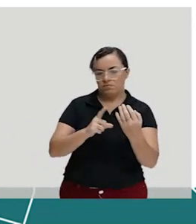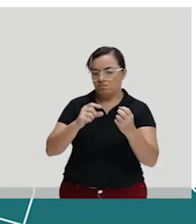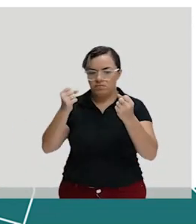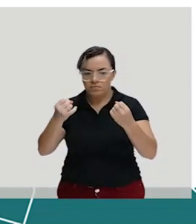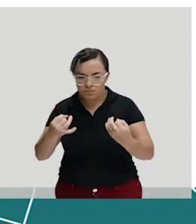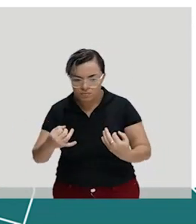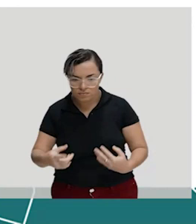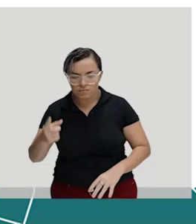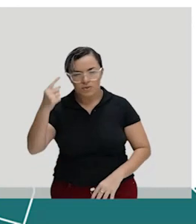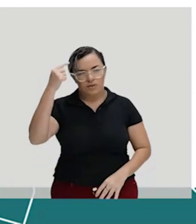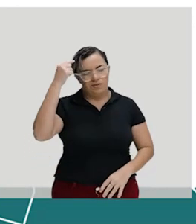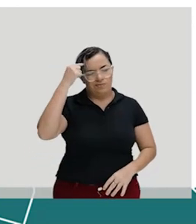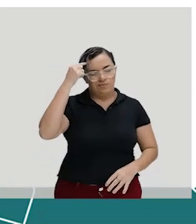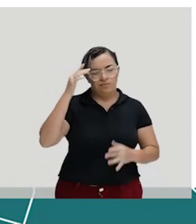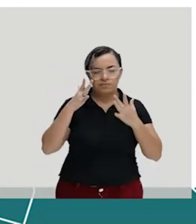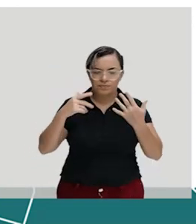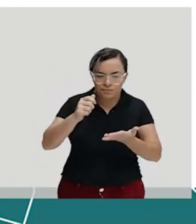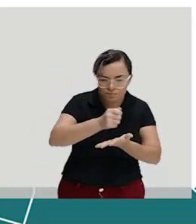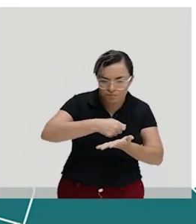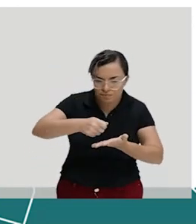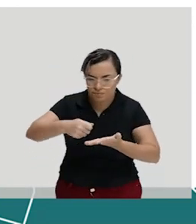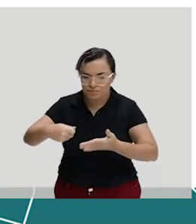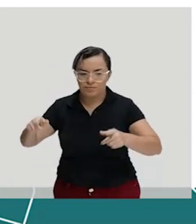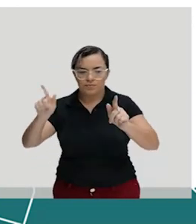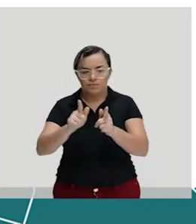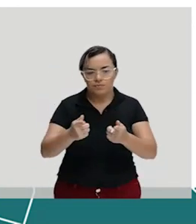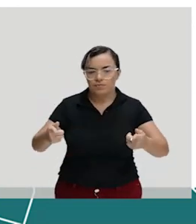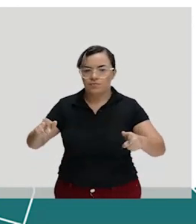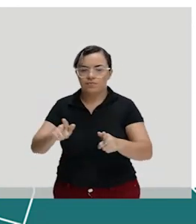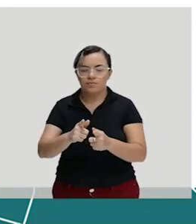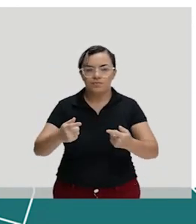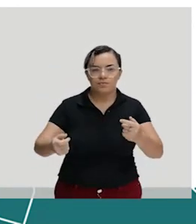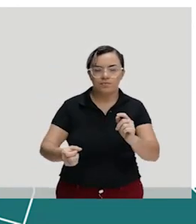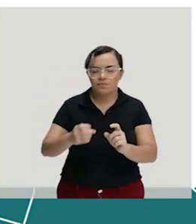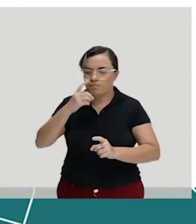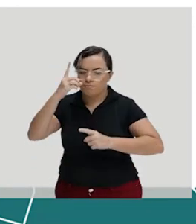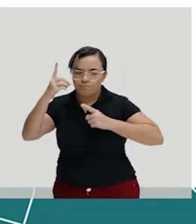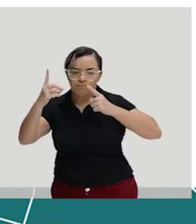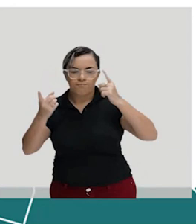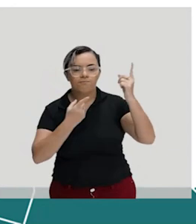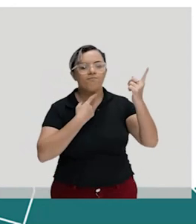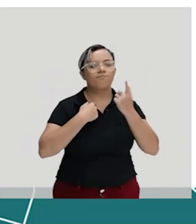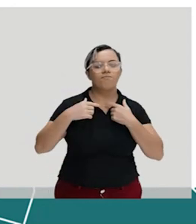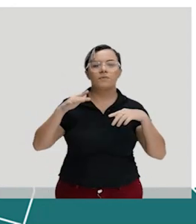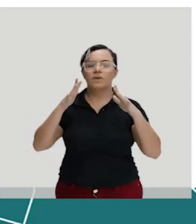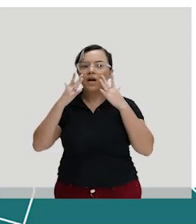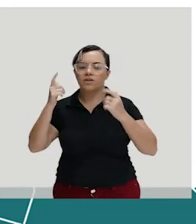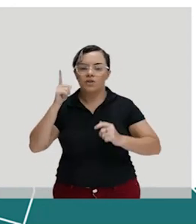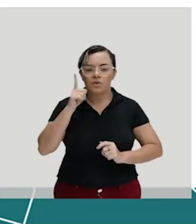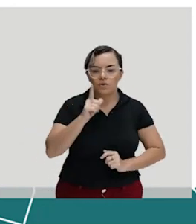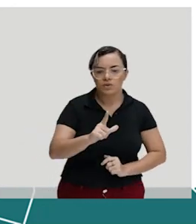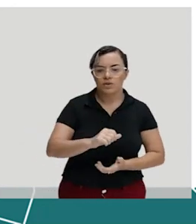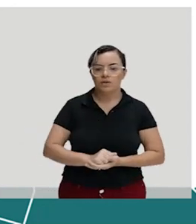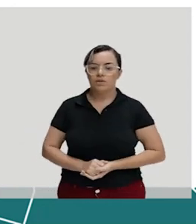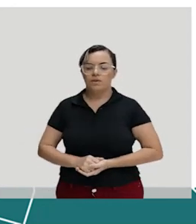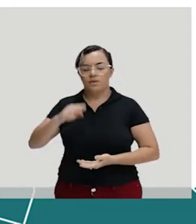de seu artista usa a Musicalidade para produzir com vão tade uma arte que conquista